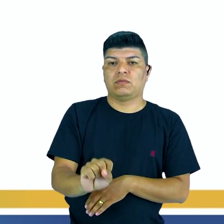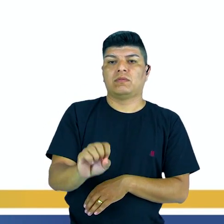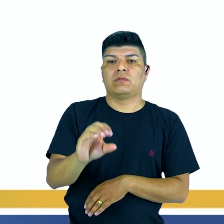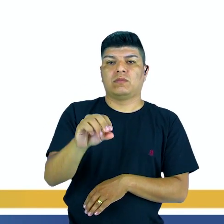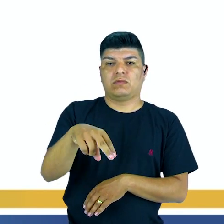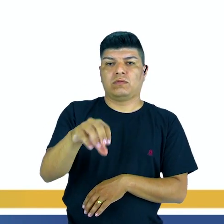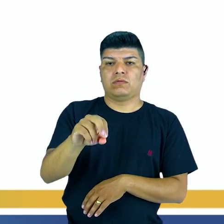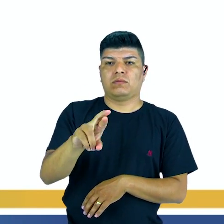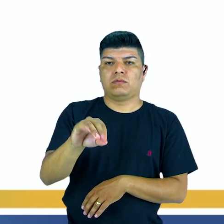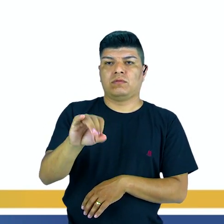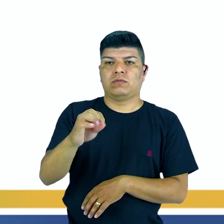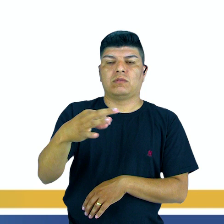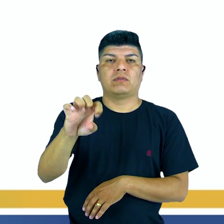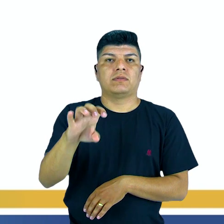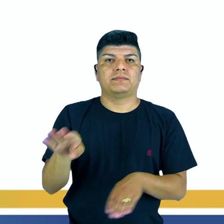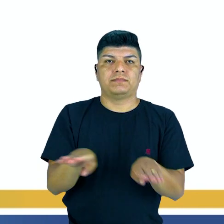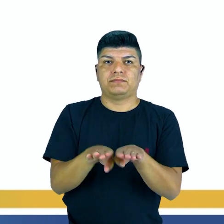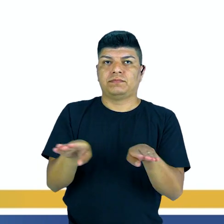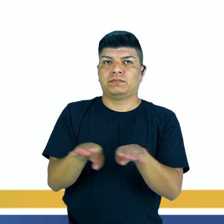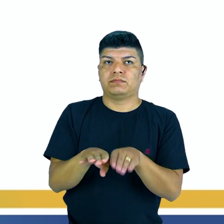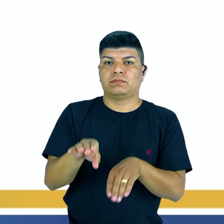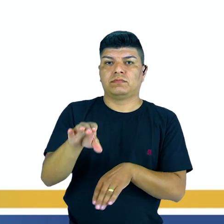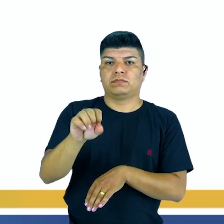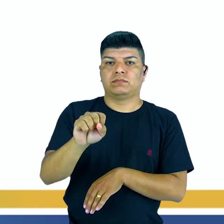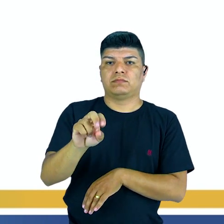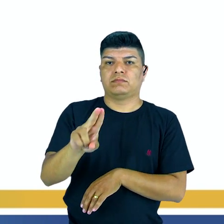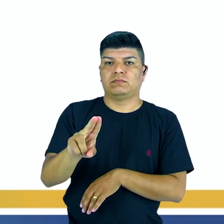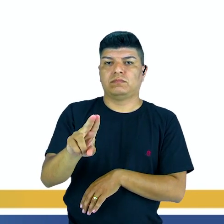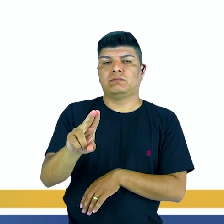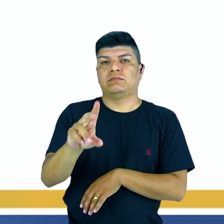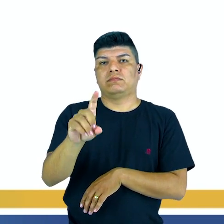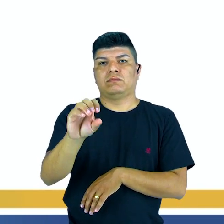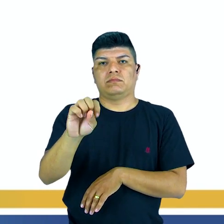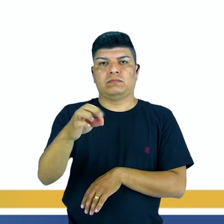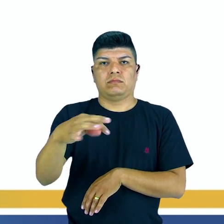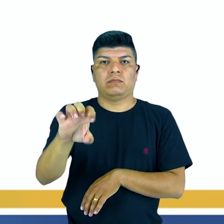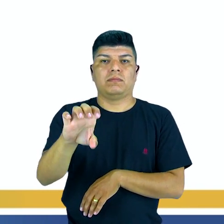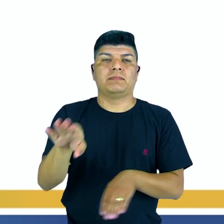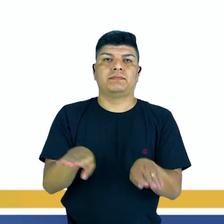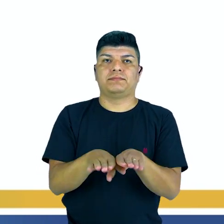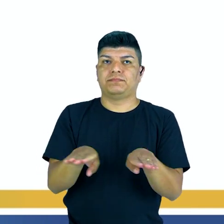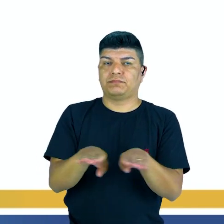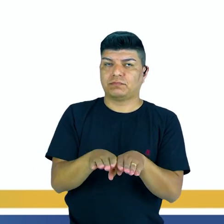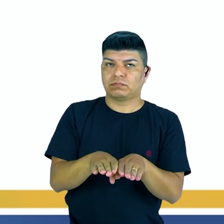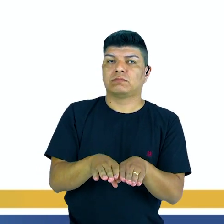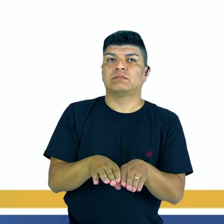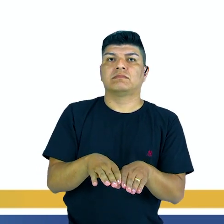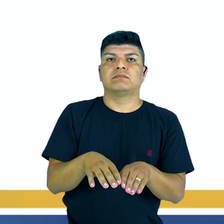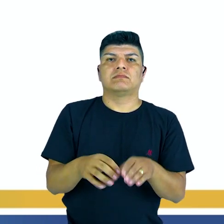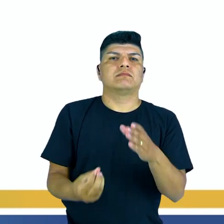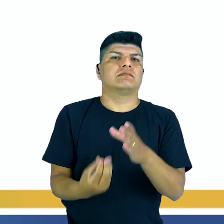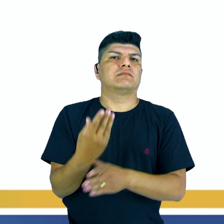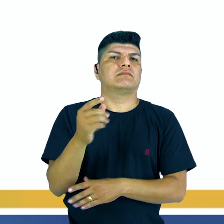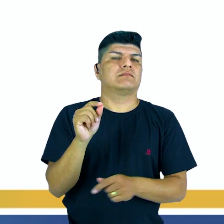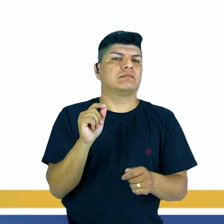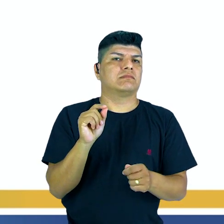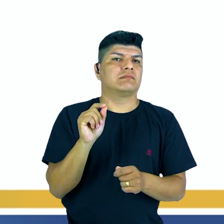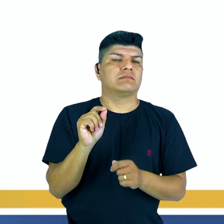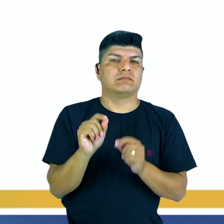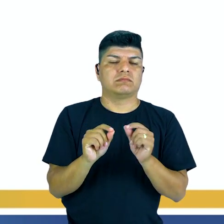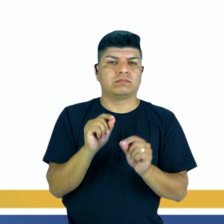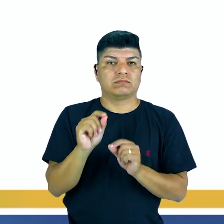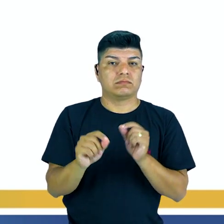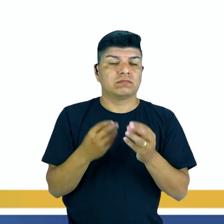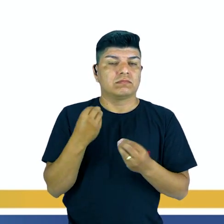noroeste, entre o sul e o oeste nós temos o sudoeste. Esses são os colaterais. Para que eles existem? Para te dar uma localização